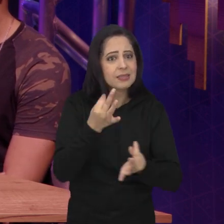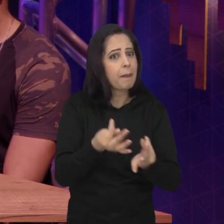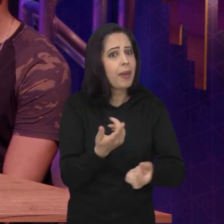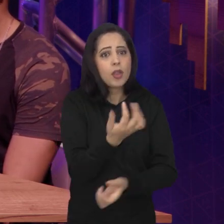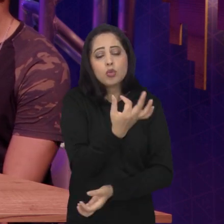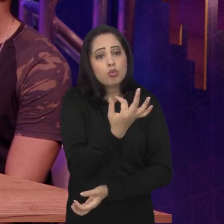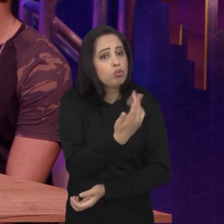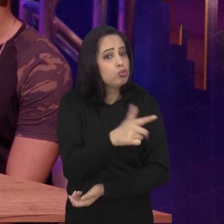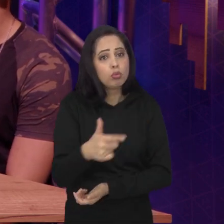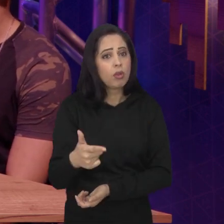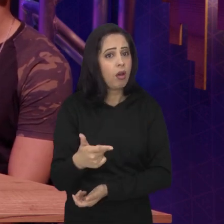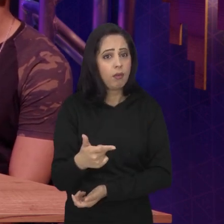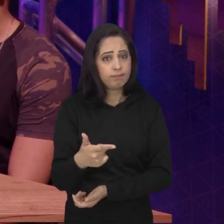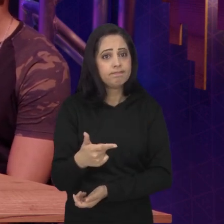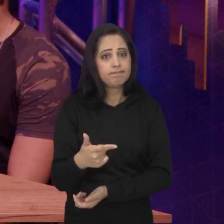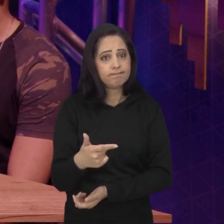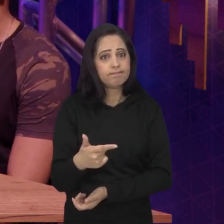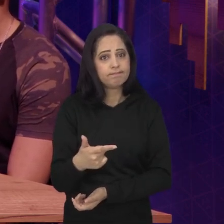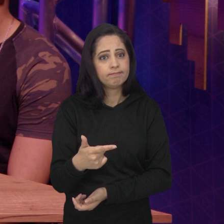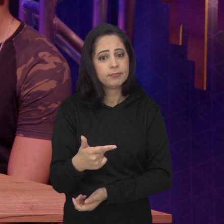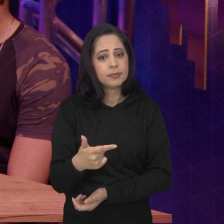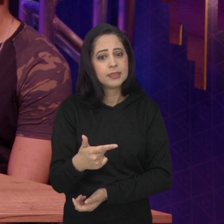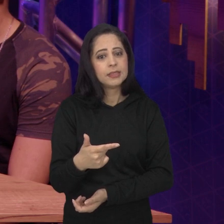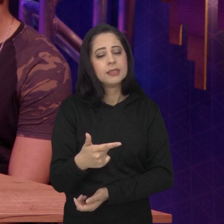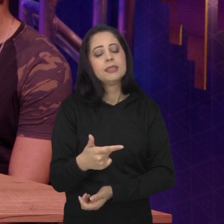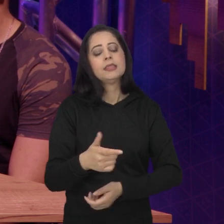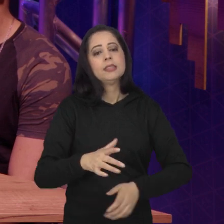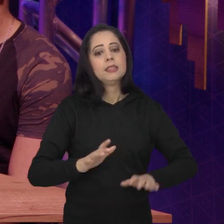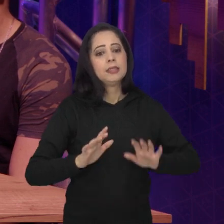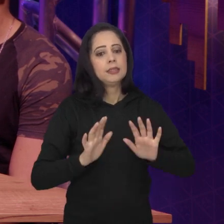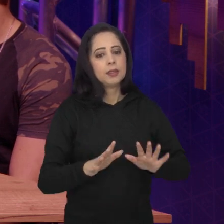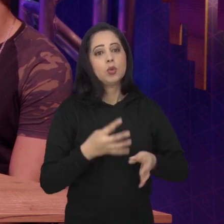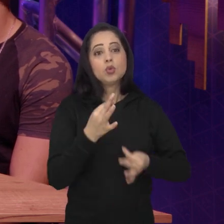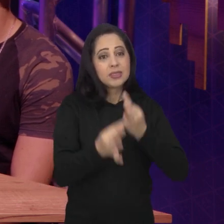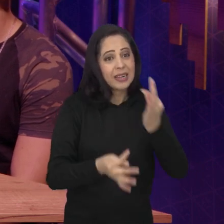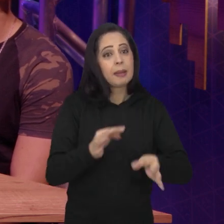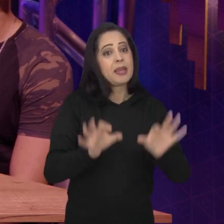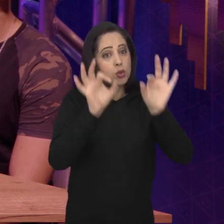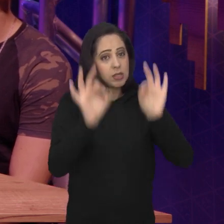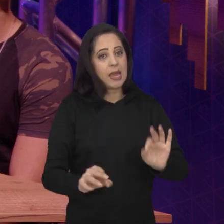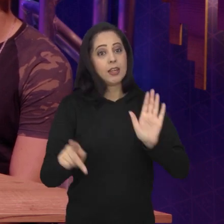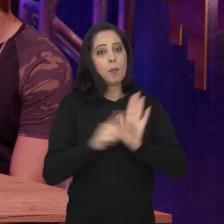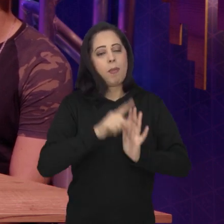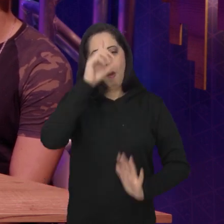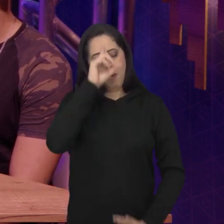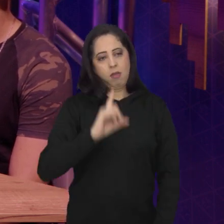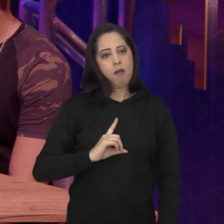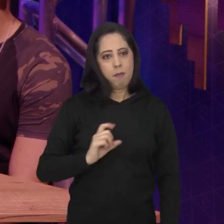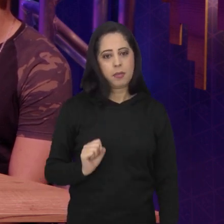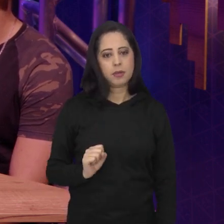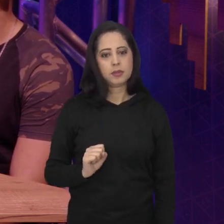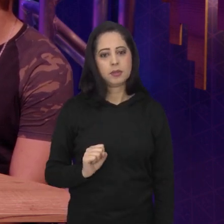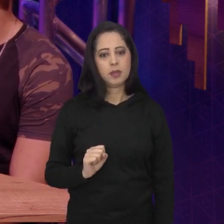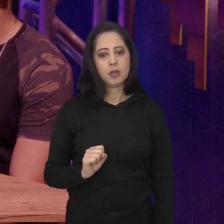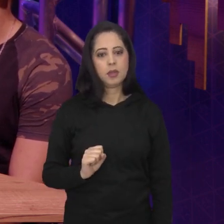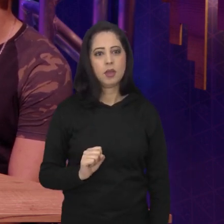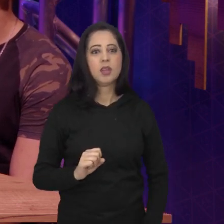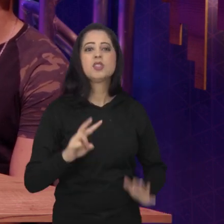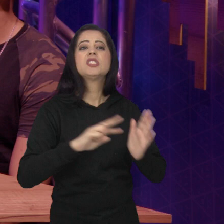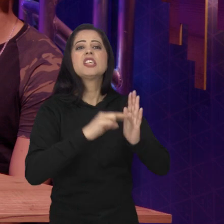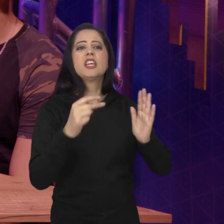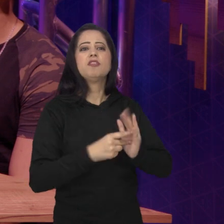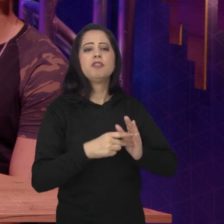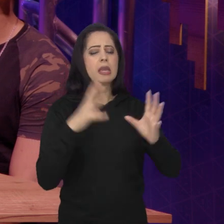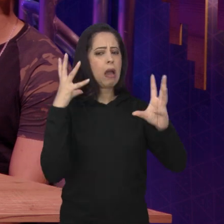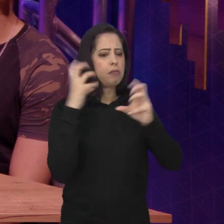qualidade de vida, ainda assim, 1/3 da população apenas possui, então, né, os tratamentos